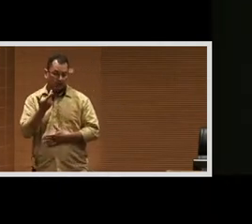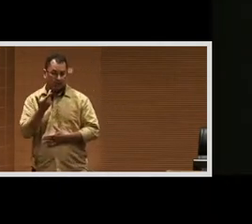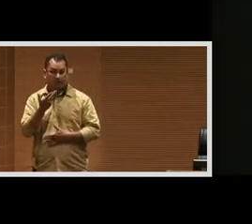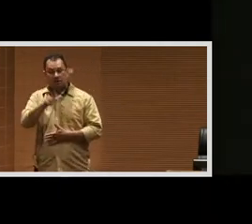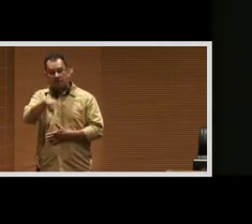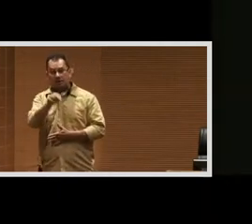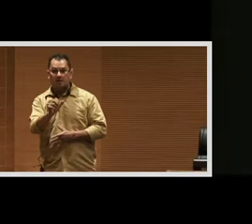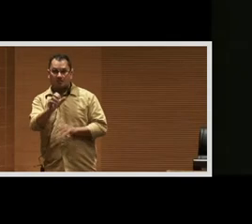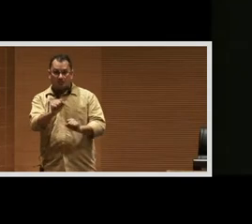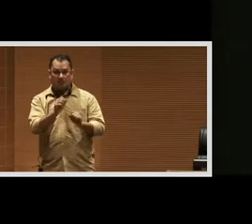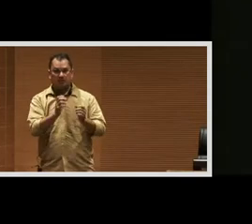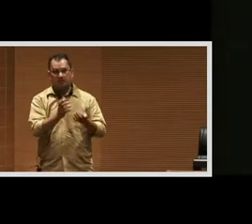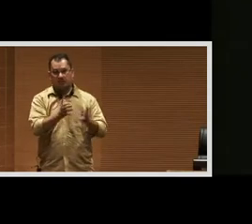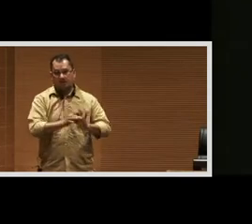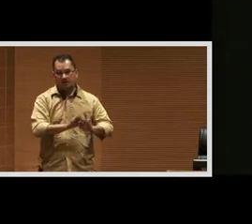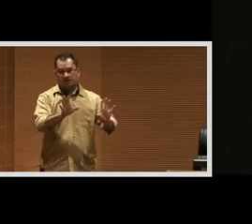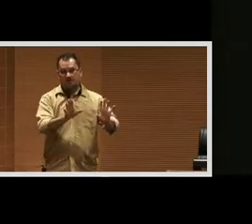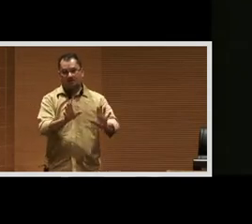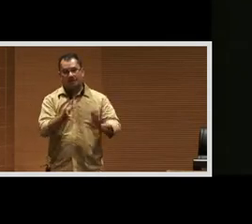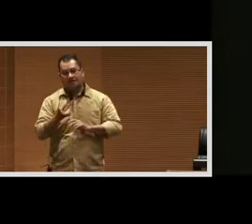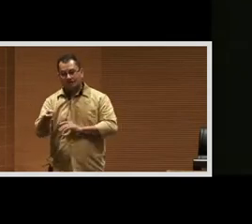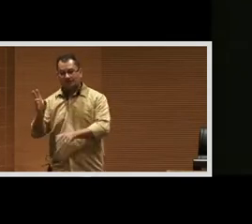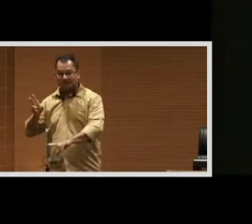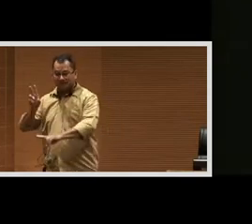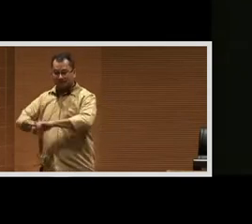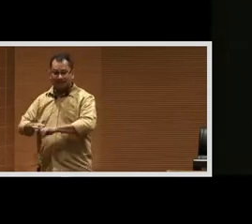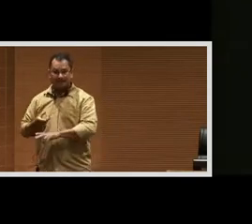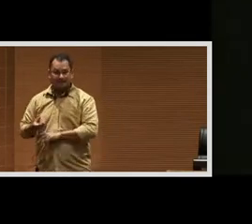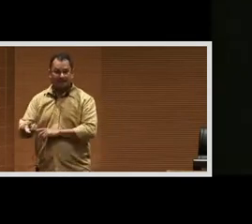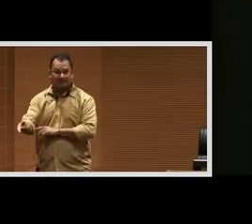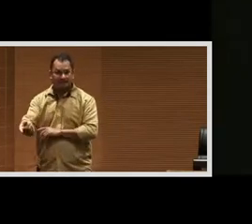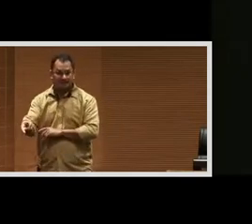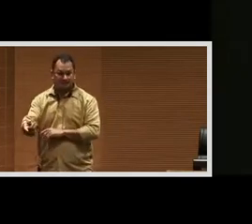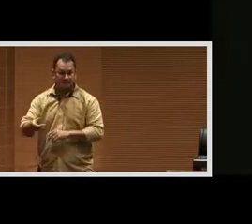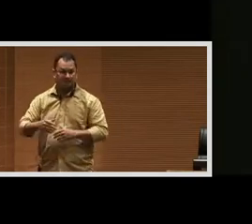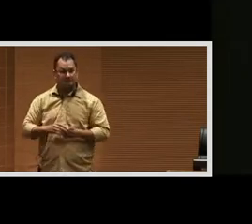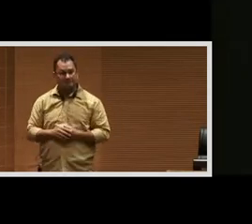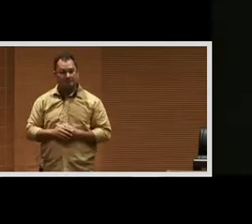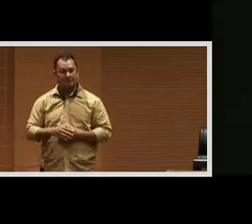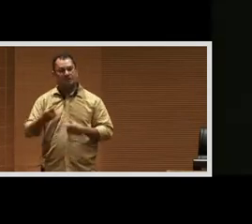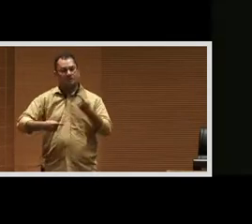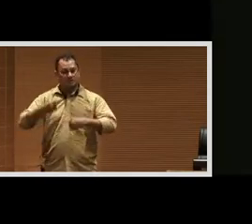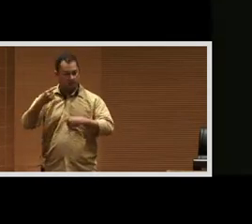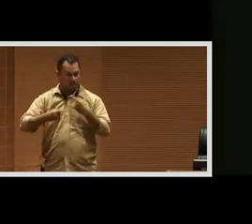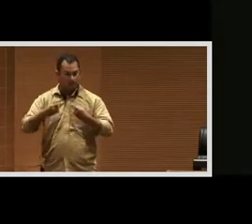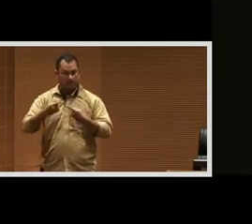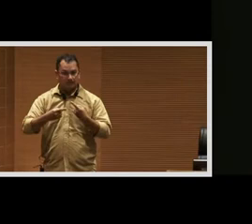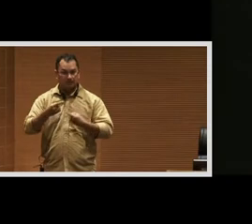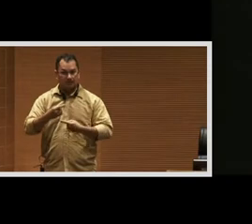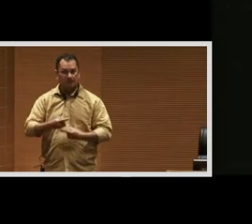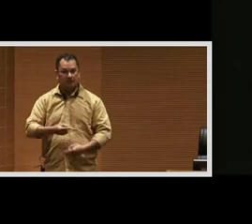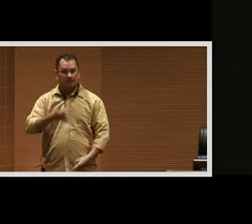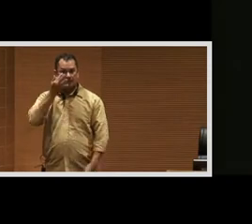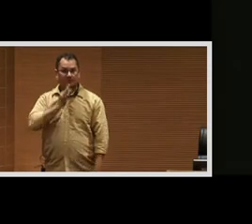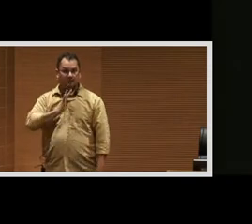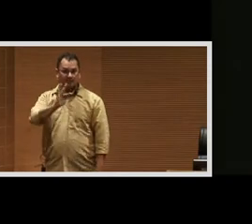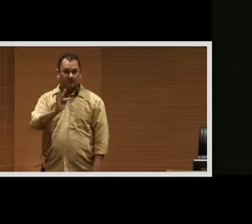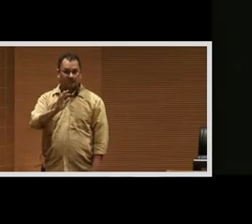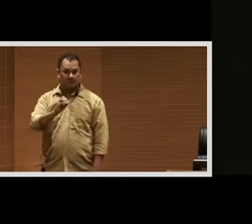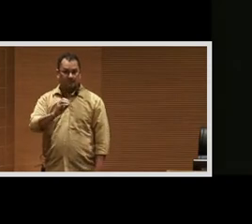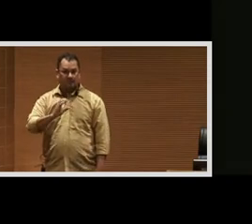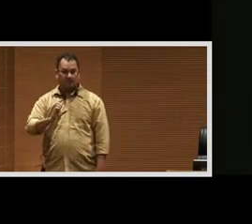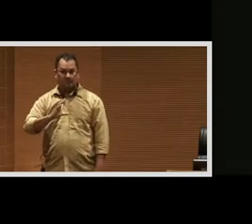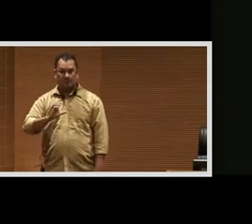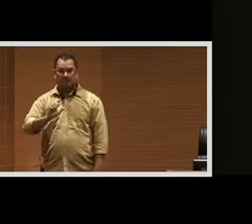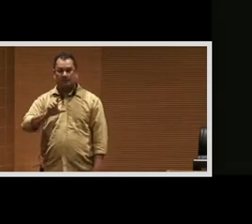libertado e quem deveria ficar para sempre preso, né? Lembrando muito a discussão do Foucault no Vigiar e Punir, quando